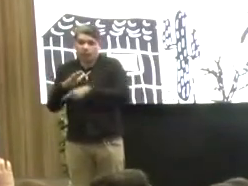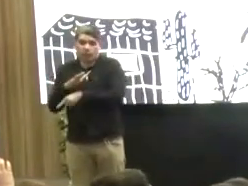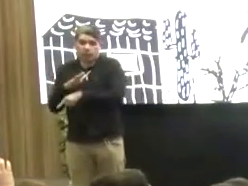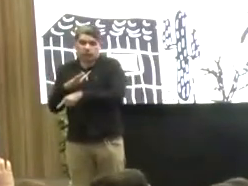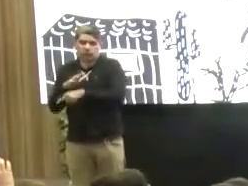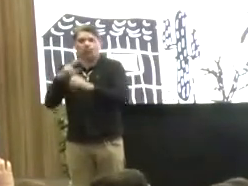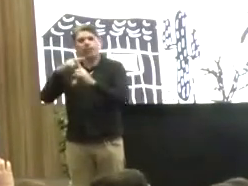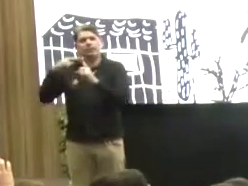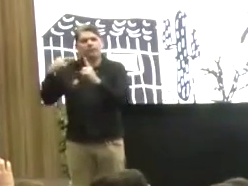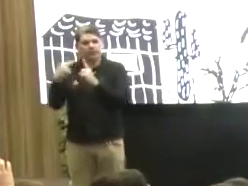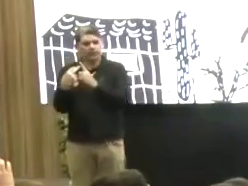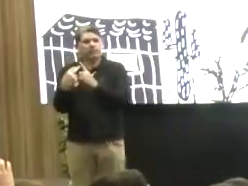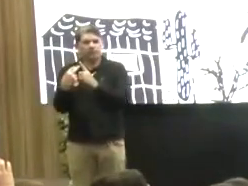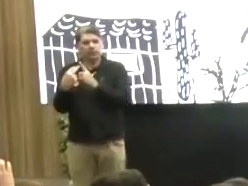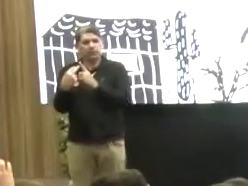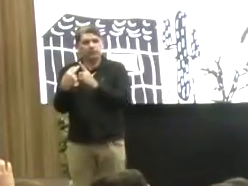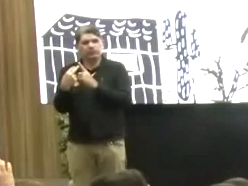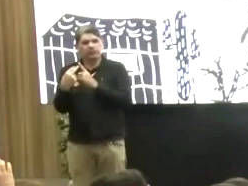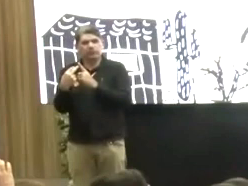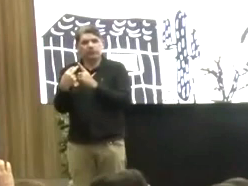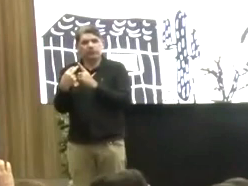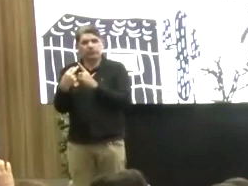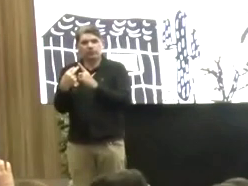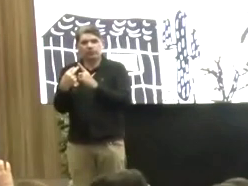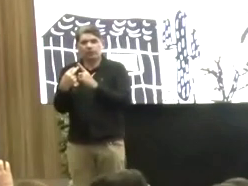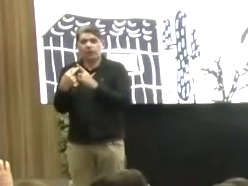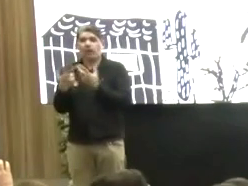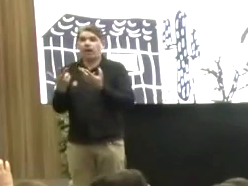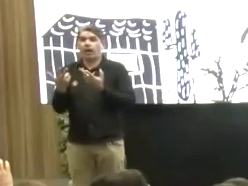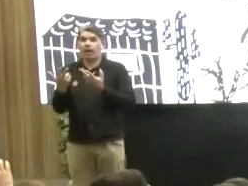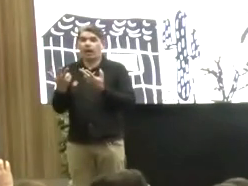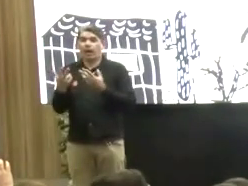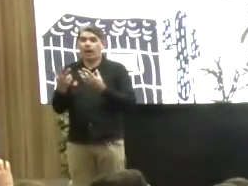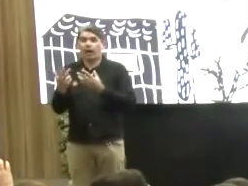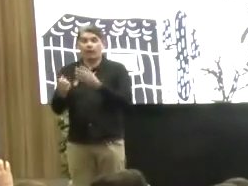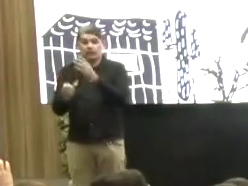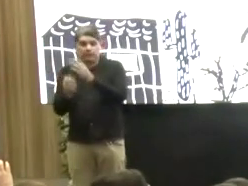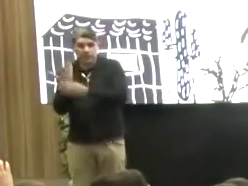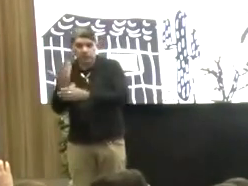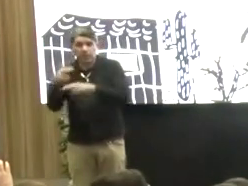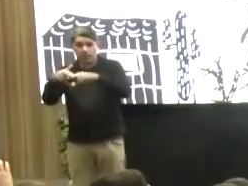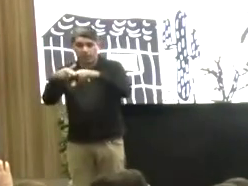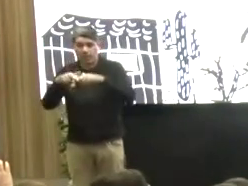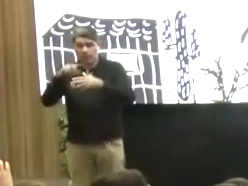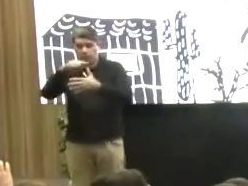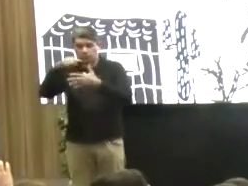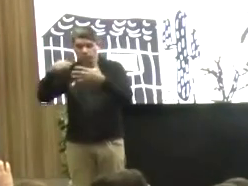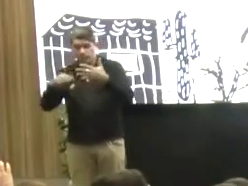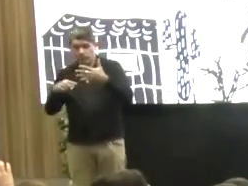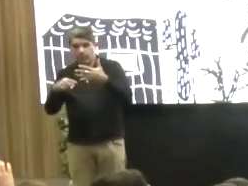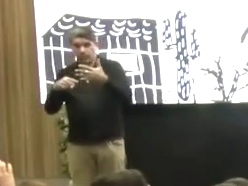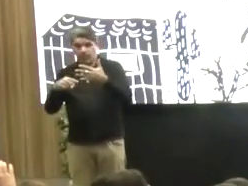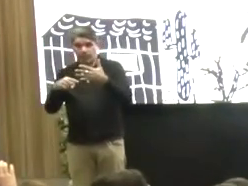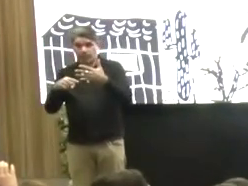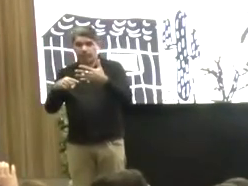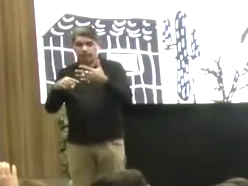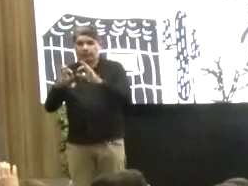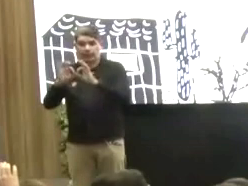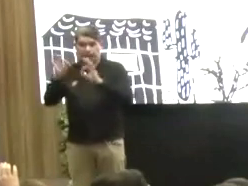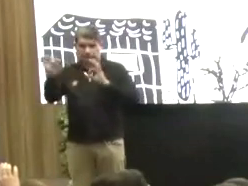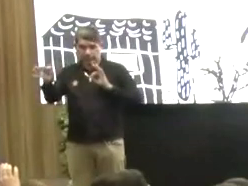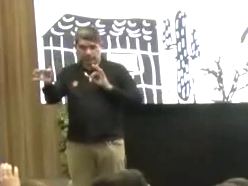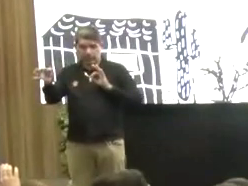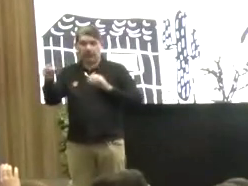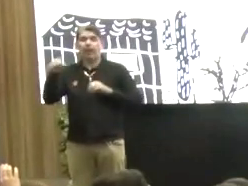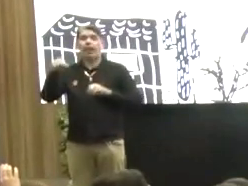vista da ativação dos meios tecnológicos, por exemplo, no campo da EAD, você tem uma universidade que